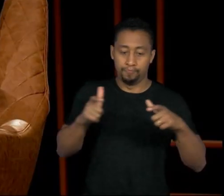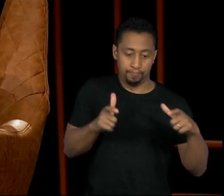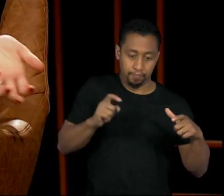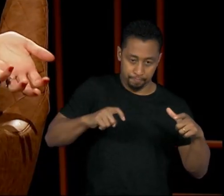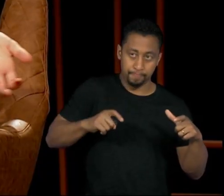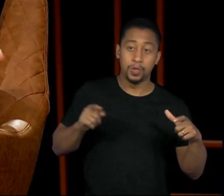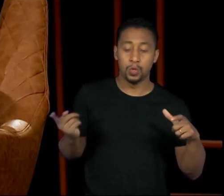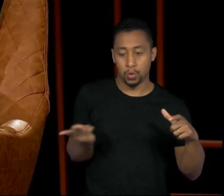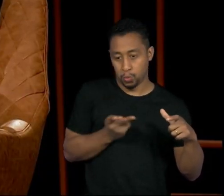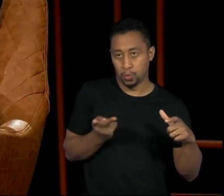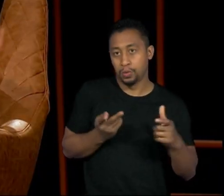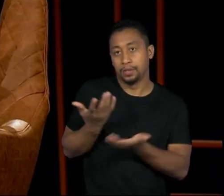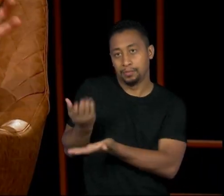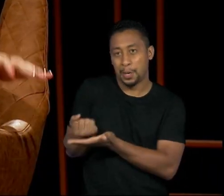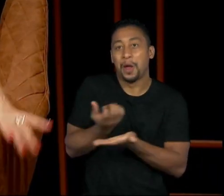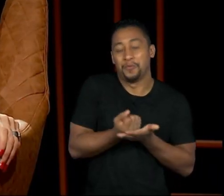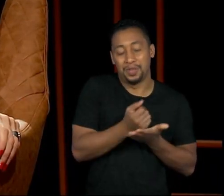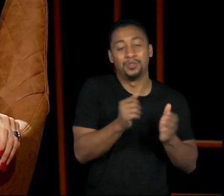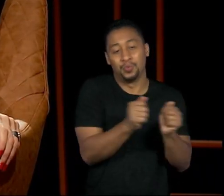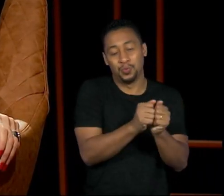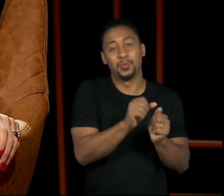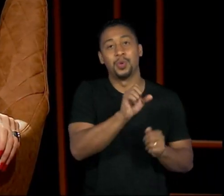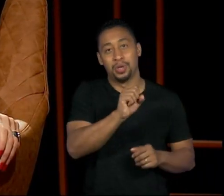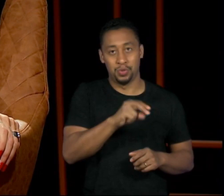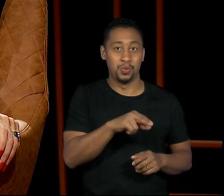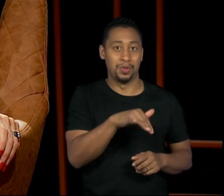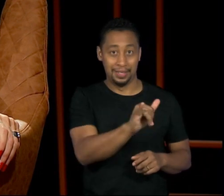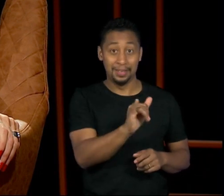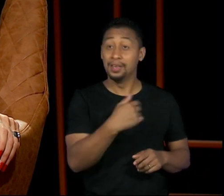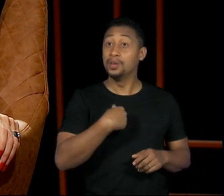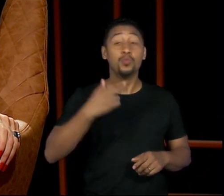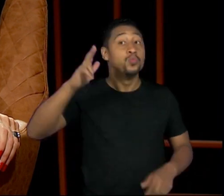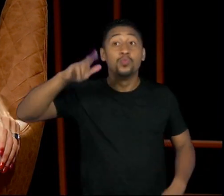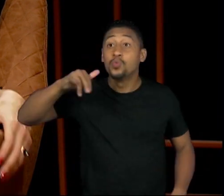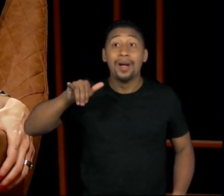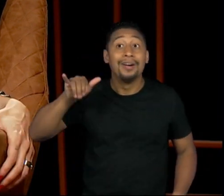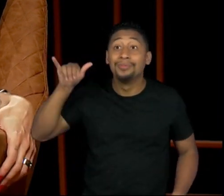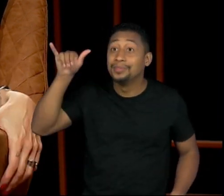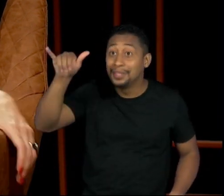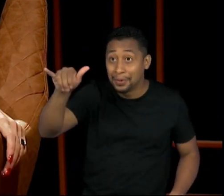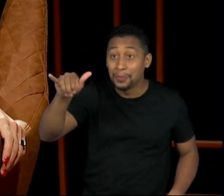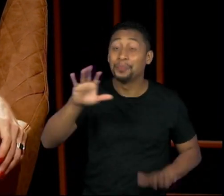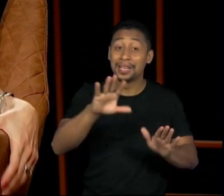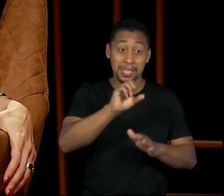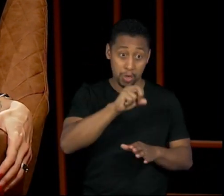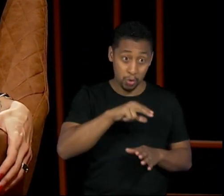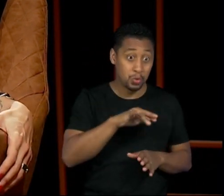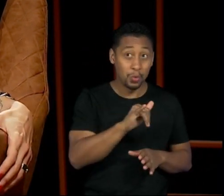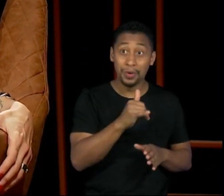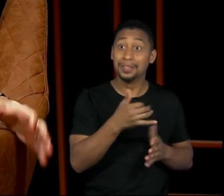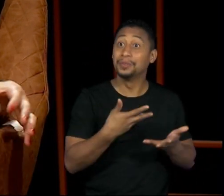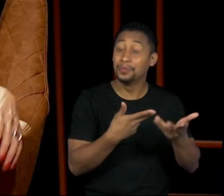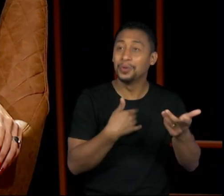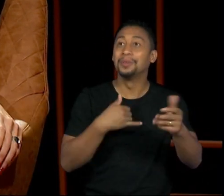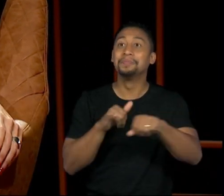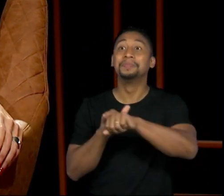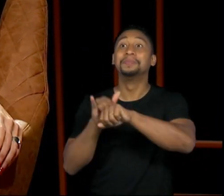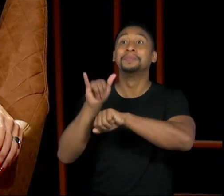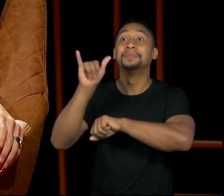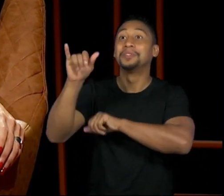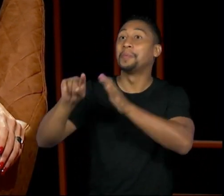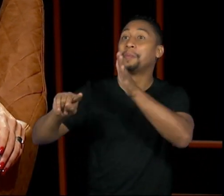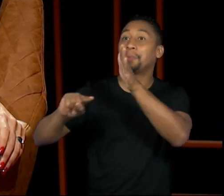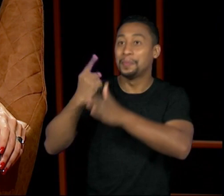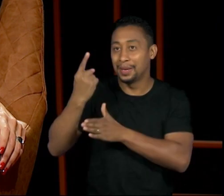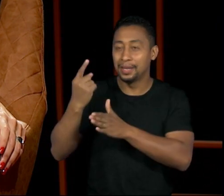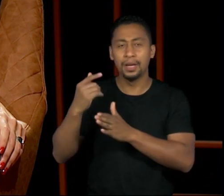avião pela primeira vez, que nunca tinha andado. E eu lembro que quando o Bruno perguntou como é que eu queria ir para o Rio de avião, eu falei, pode ser naquela classe